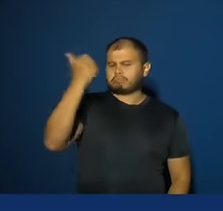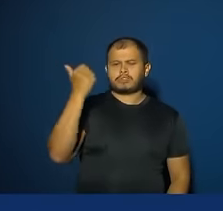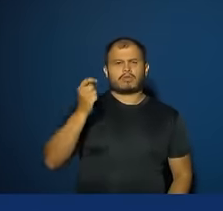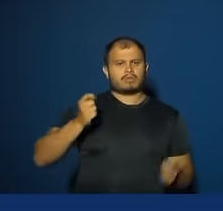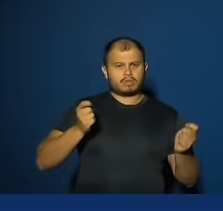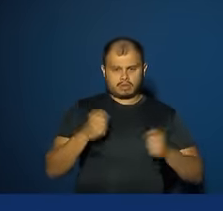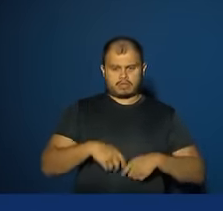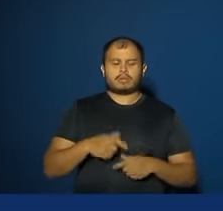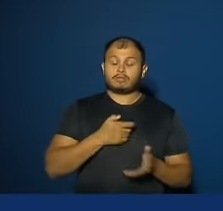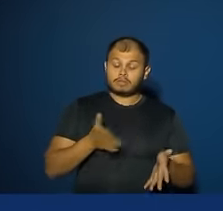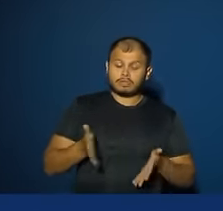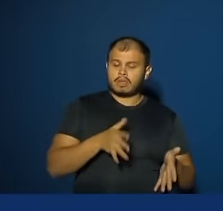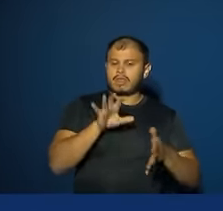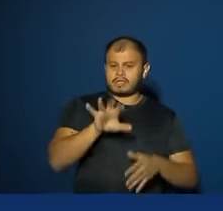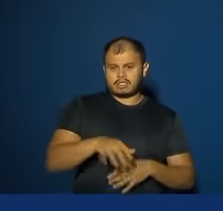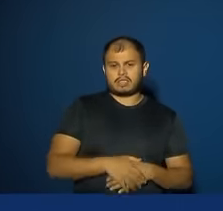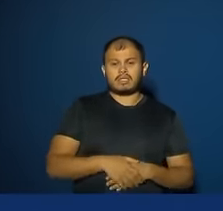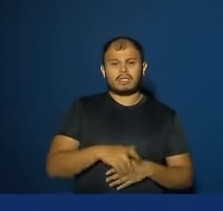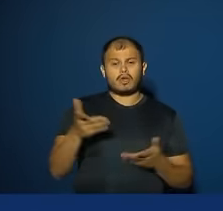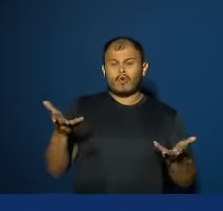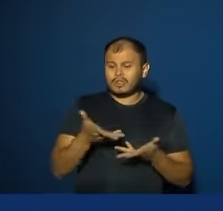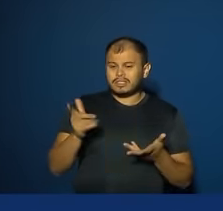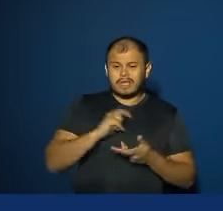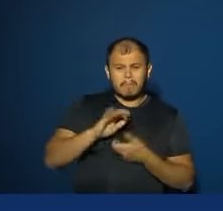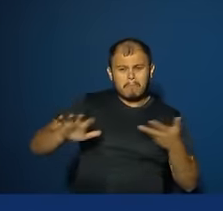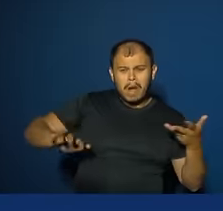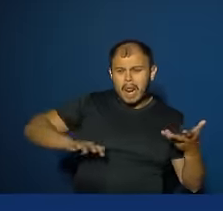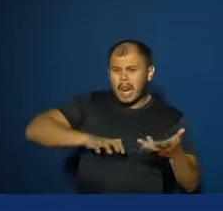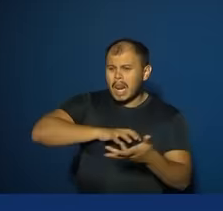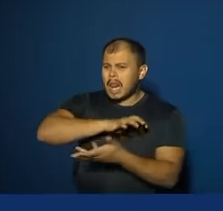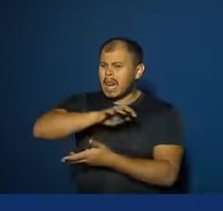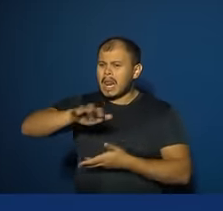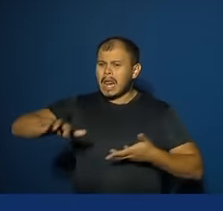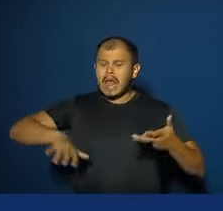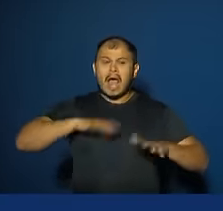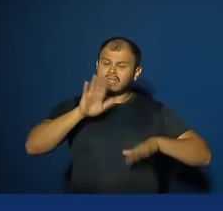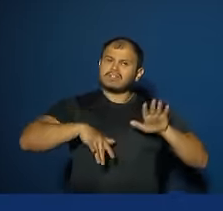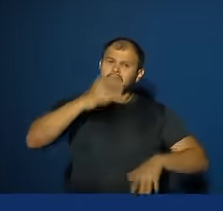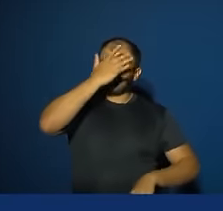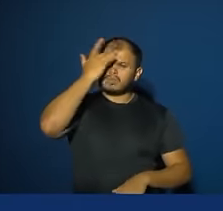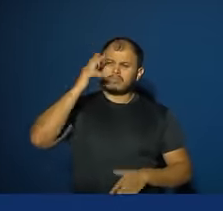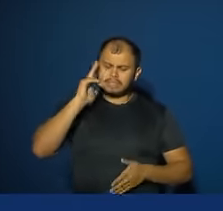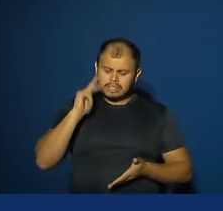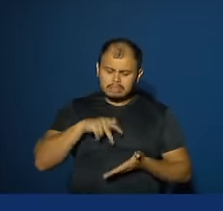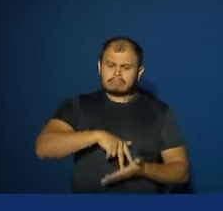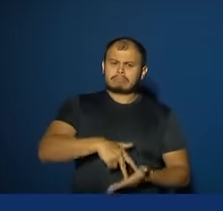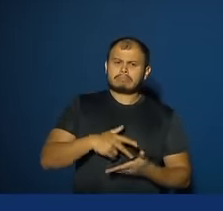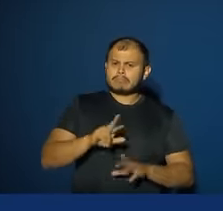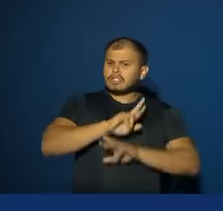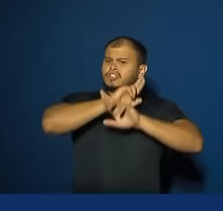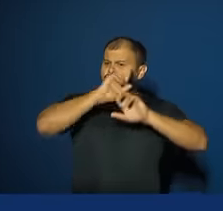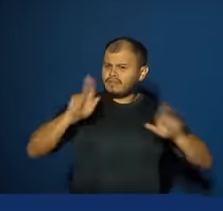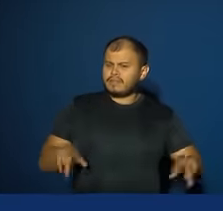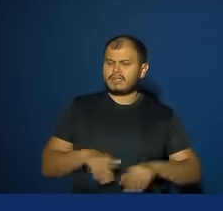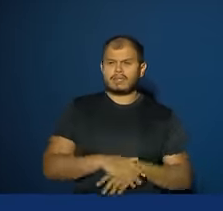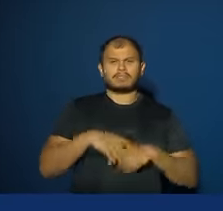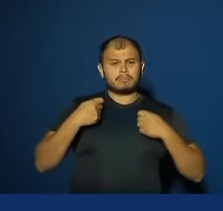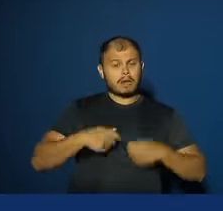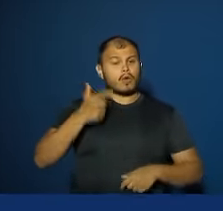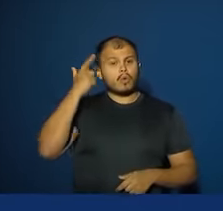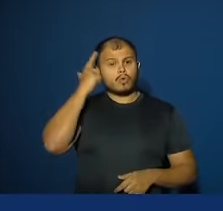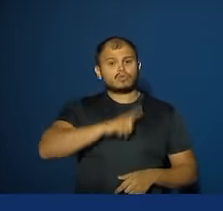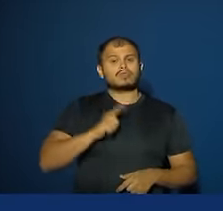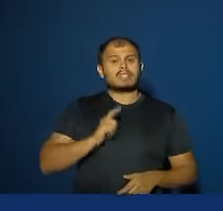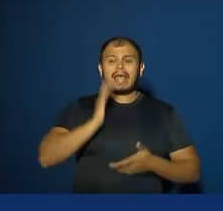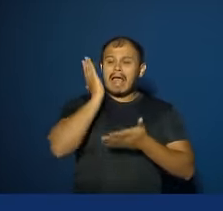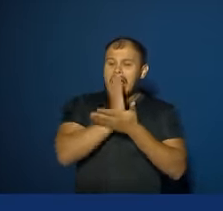e de um certo modo Will a situação é tão caótica que você precisa de um personagem também um pouco diferente um pouco forte para sair